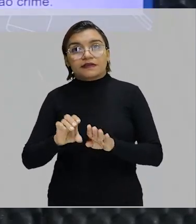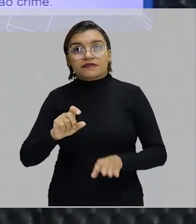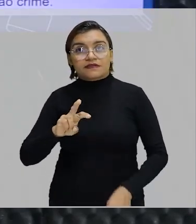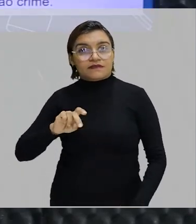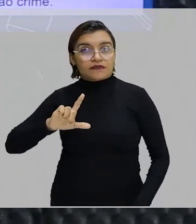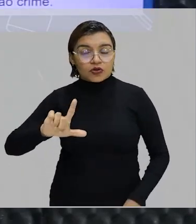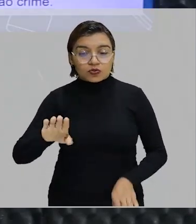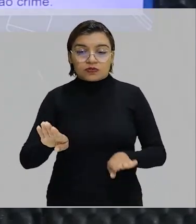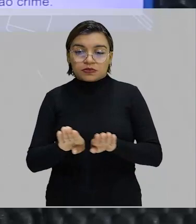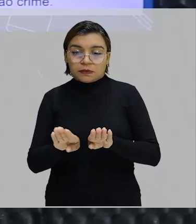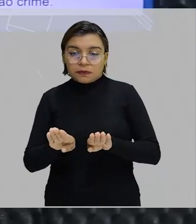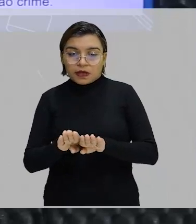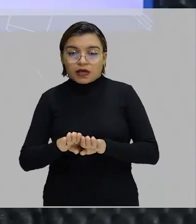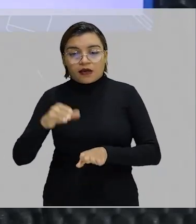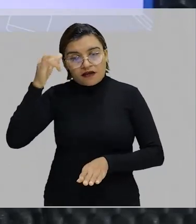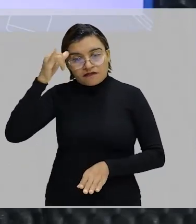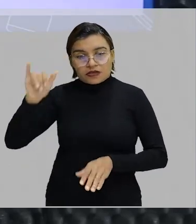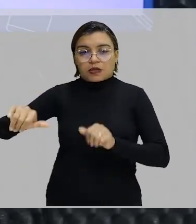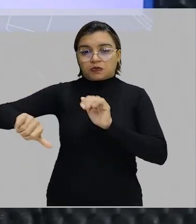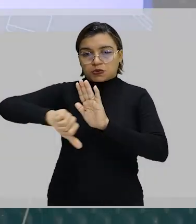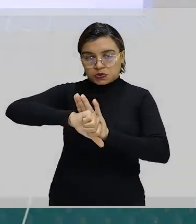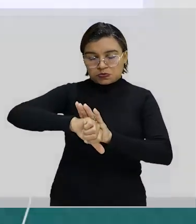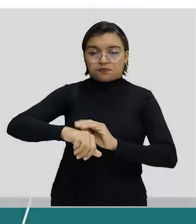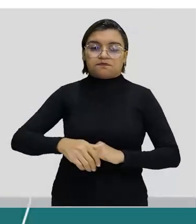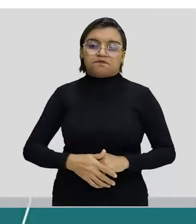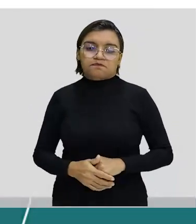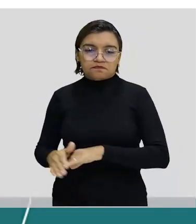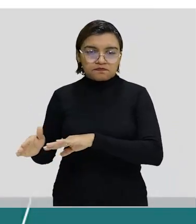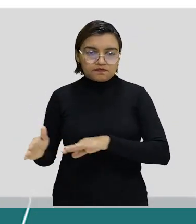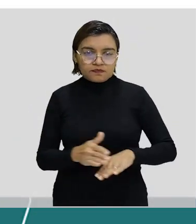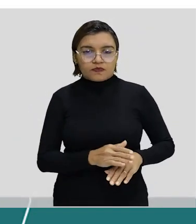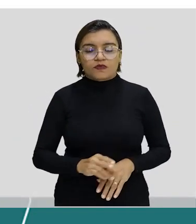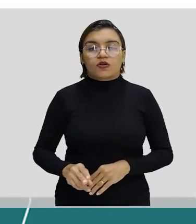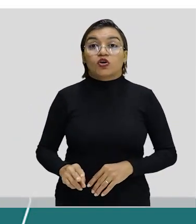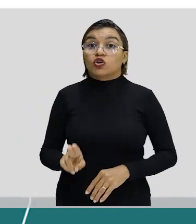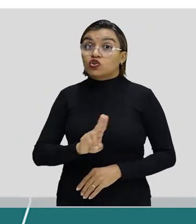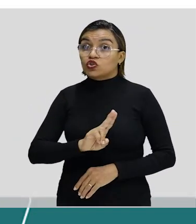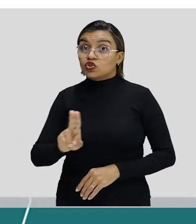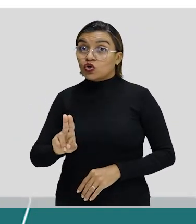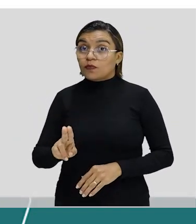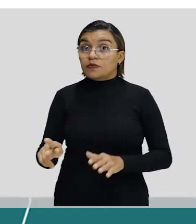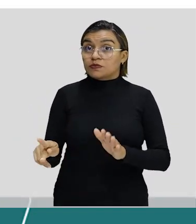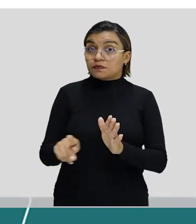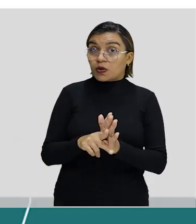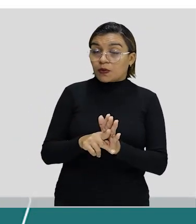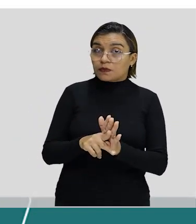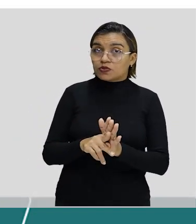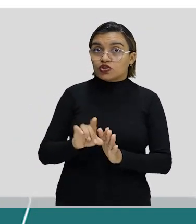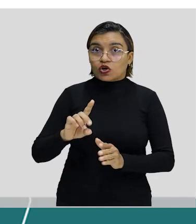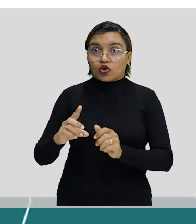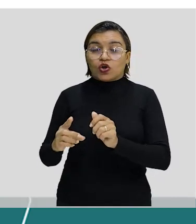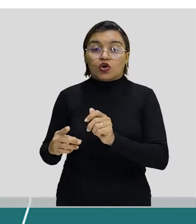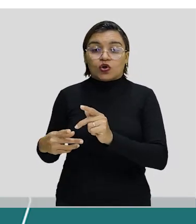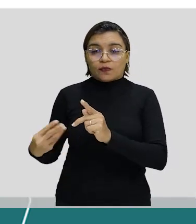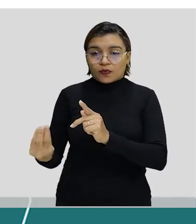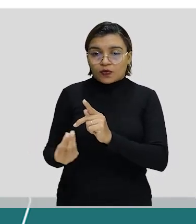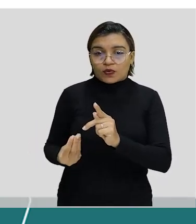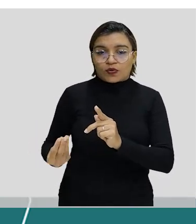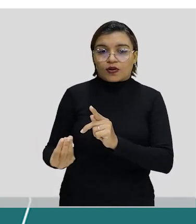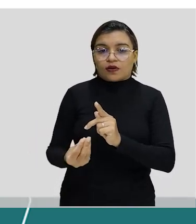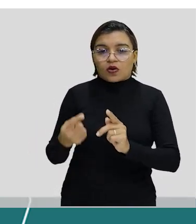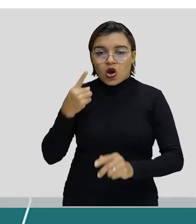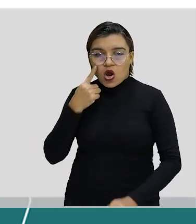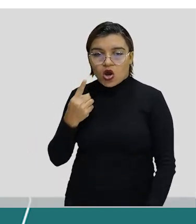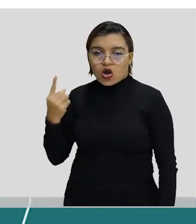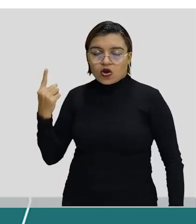os adjetivos. Nomes próprios, somente no plural. Ó. Famosos Fernando